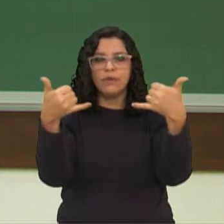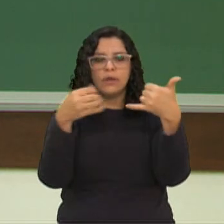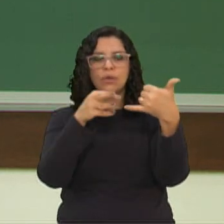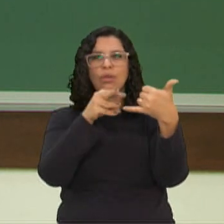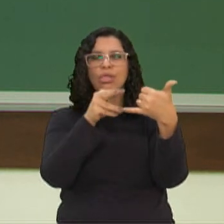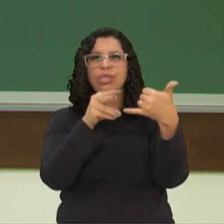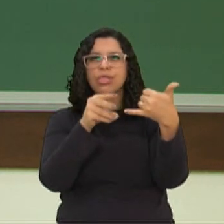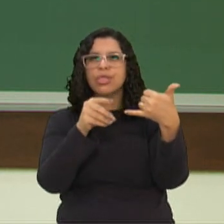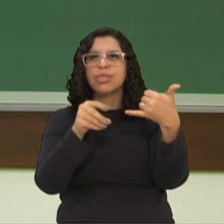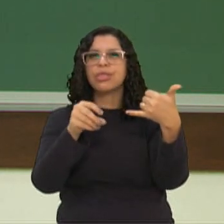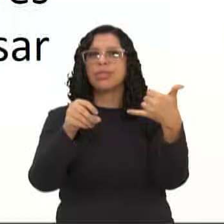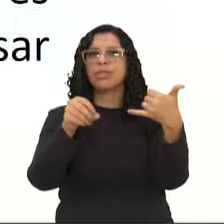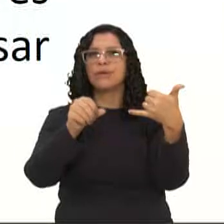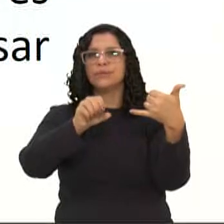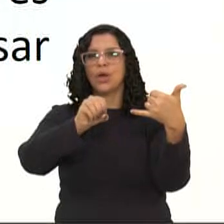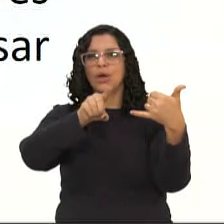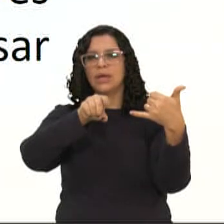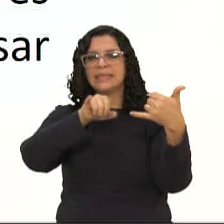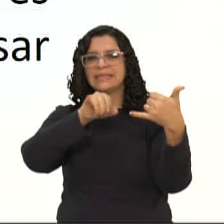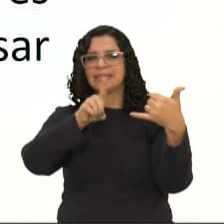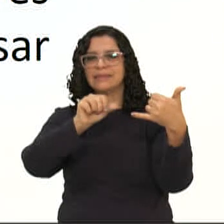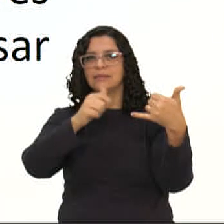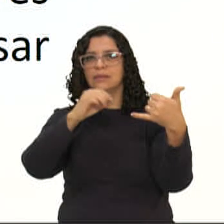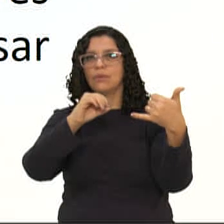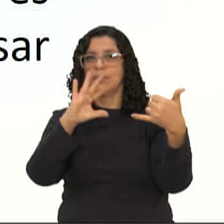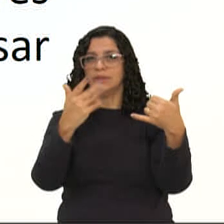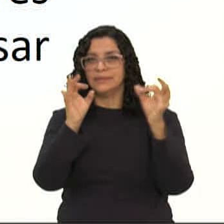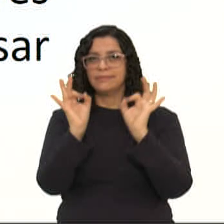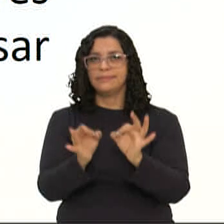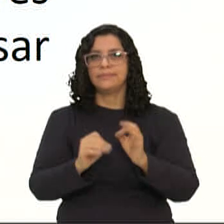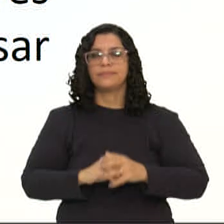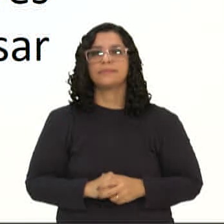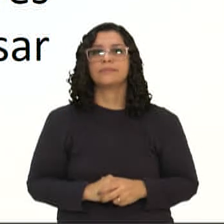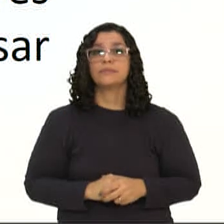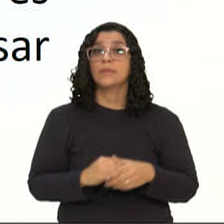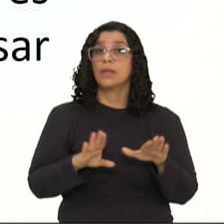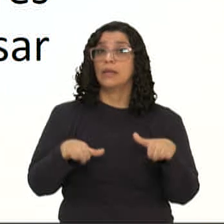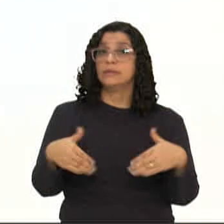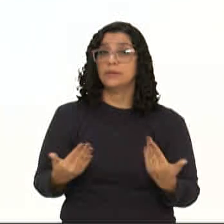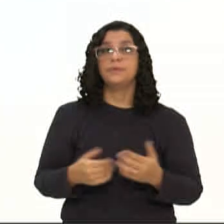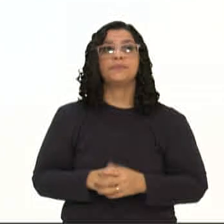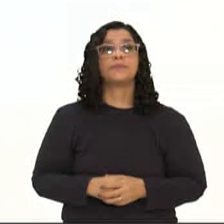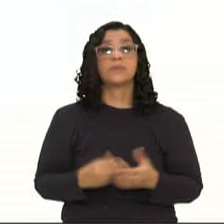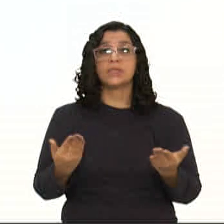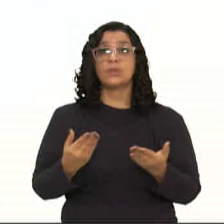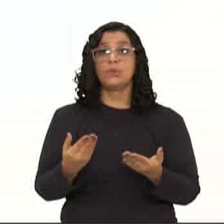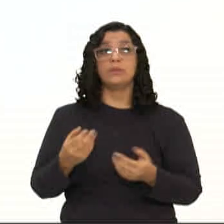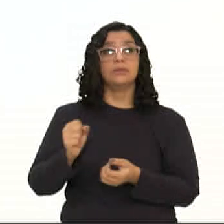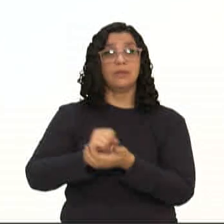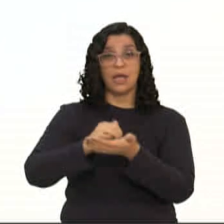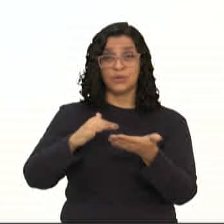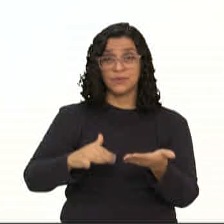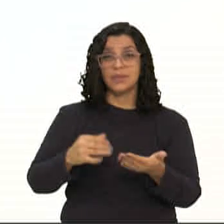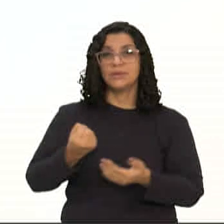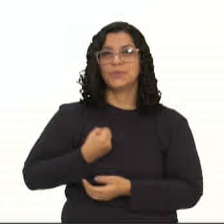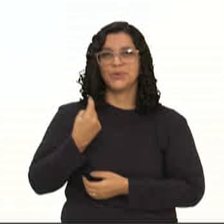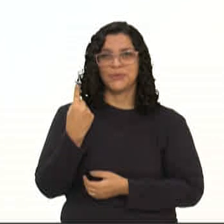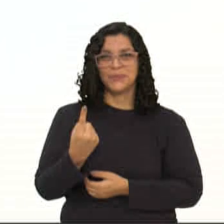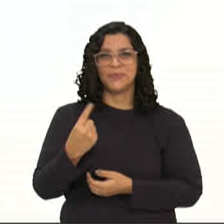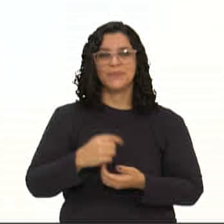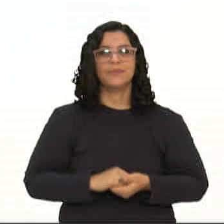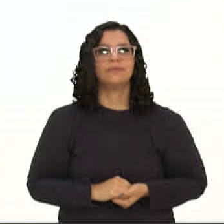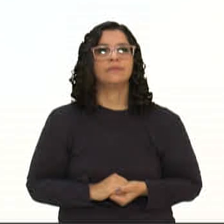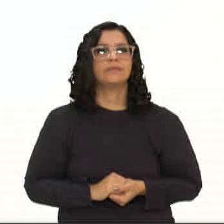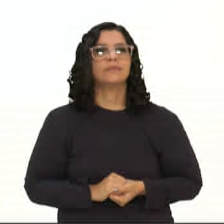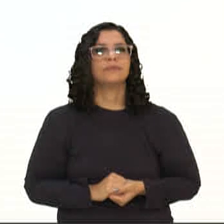oxidação dos fios, dos condutores ali, certo? Então, pessoal, vamos passar aqui para o nosso